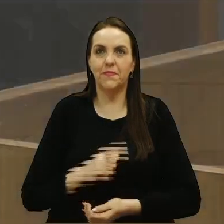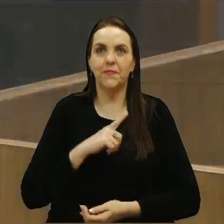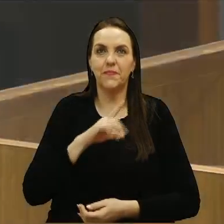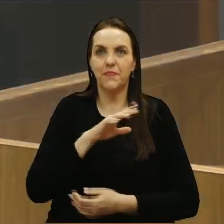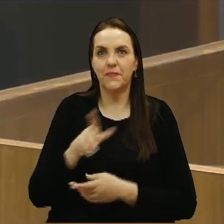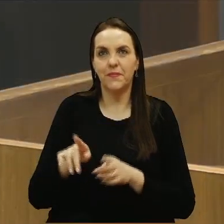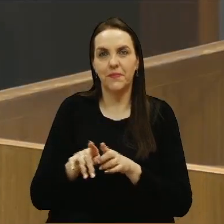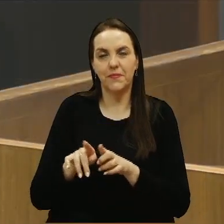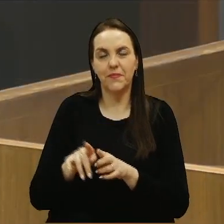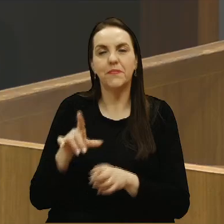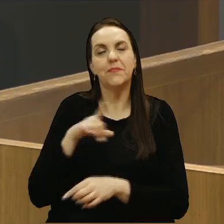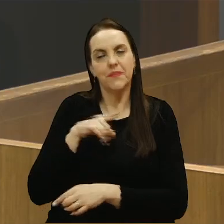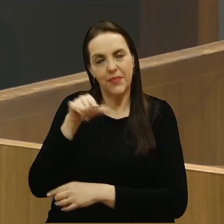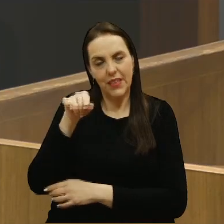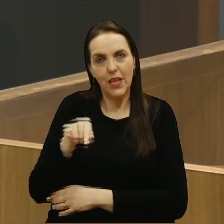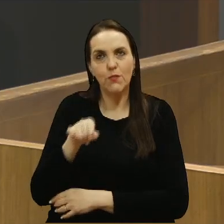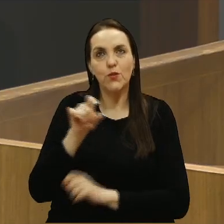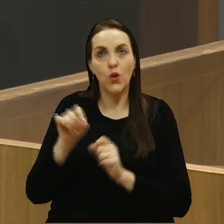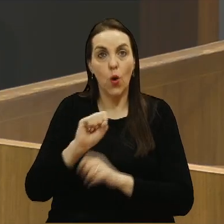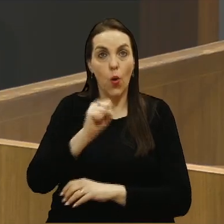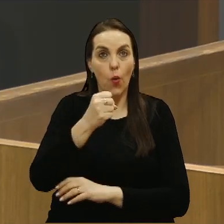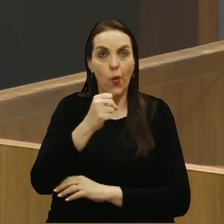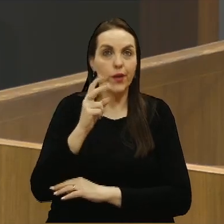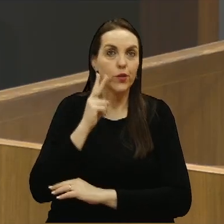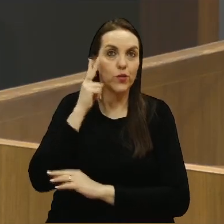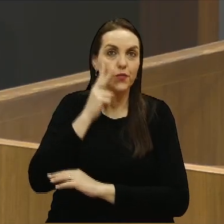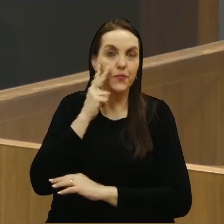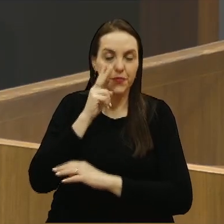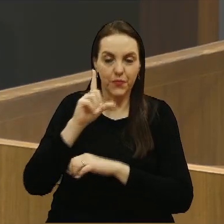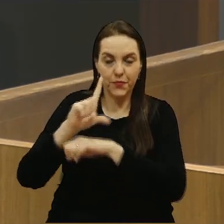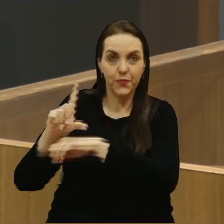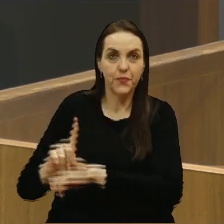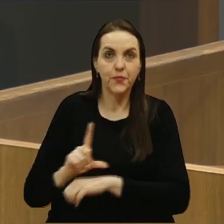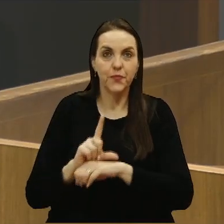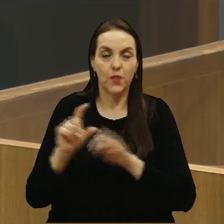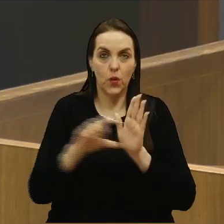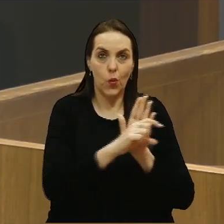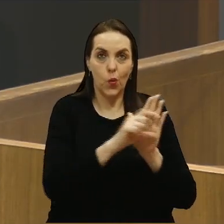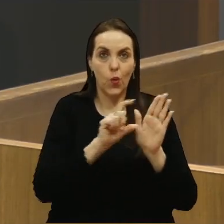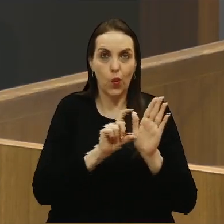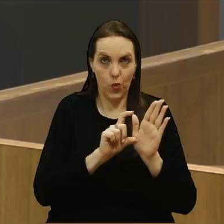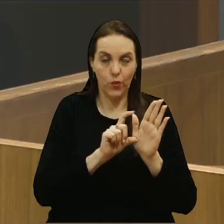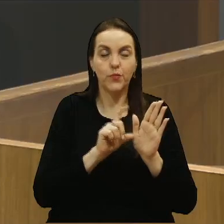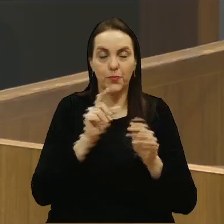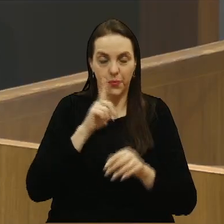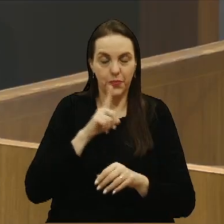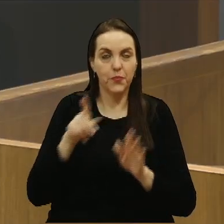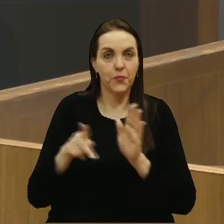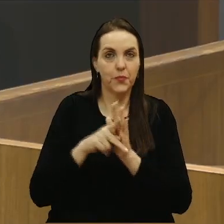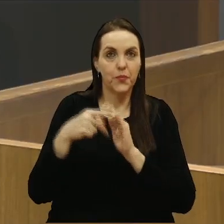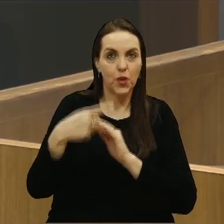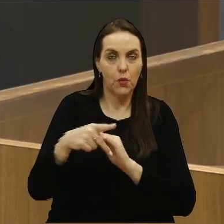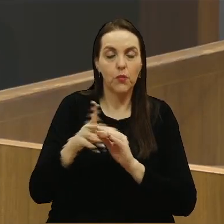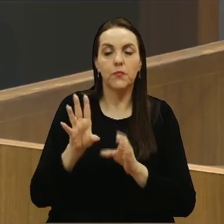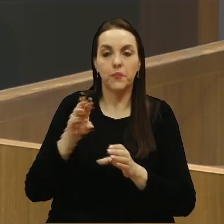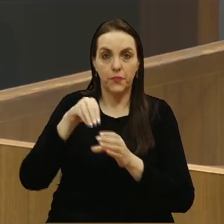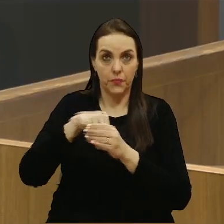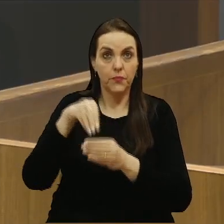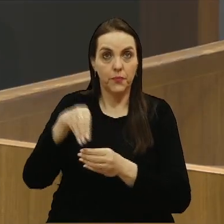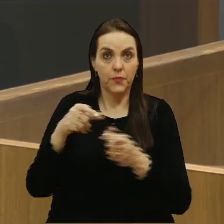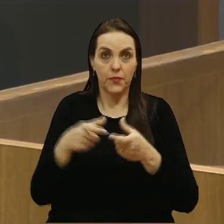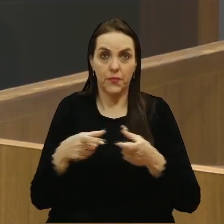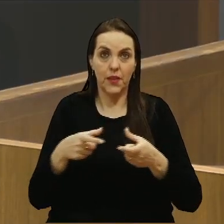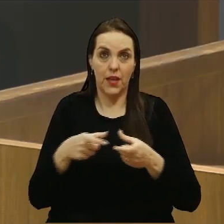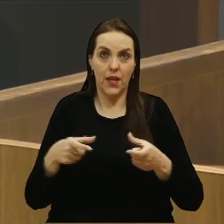oportunidade, nós vamos estar com 8 vinícolas, com rótulos de 8 vinícolas, incluso no